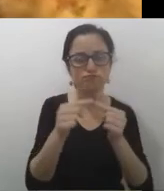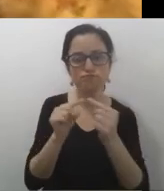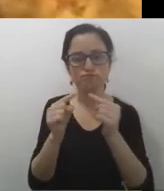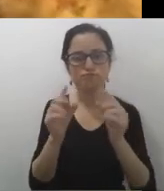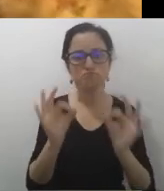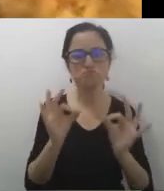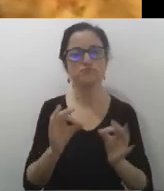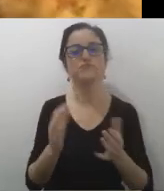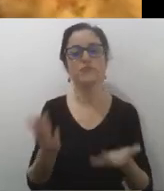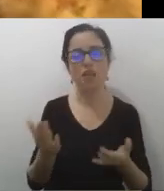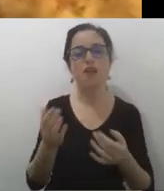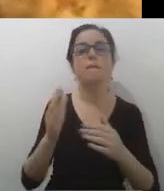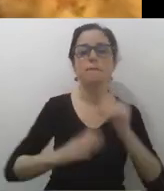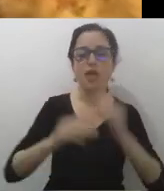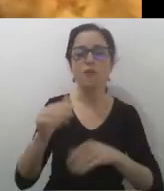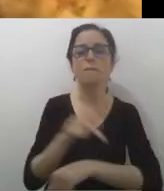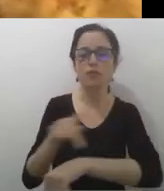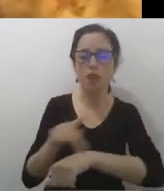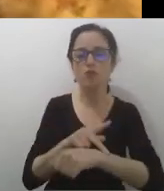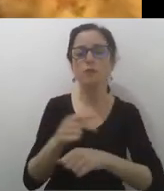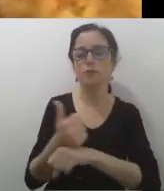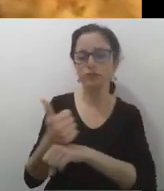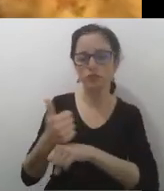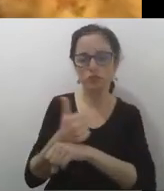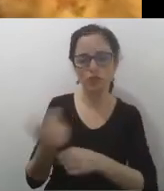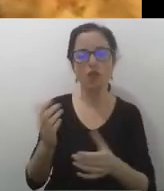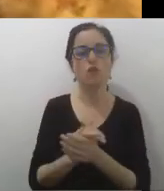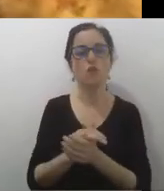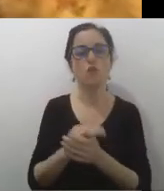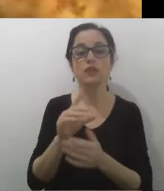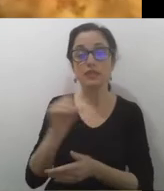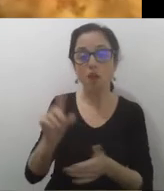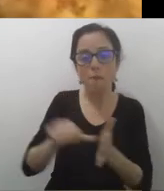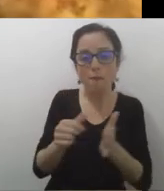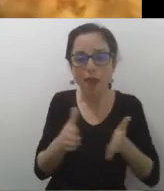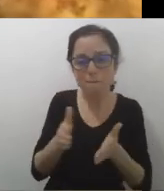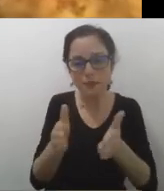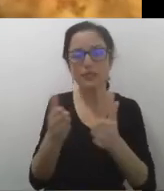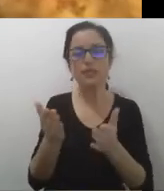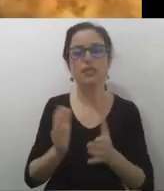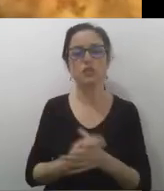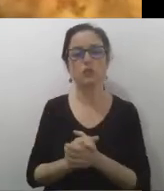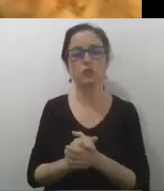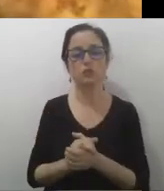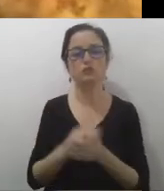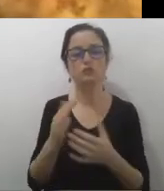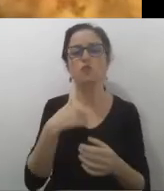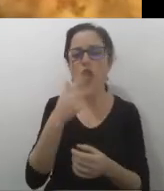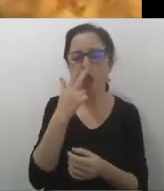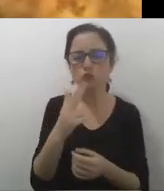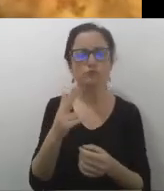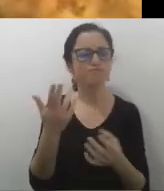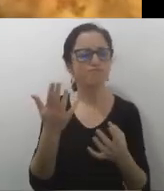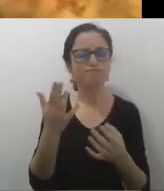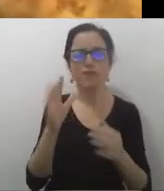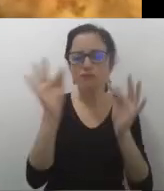repleta de coincidências, através da qual a prática pedagógica e profissional do design ganha seus primeiros contornos. Eu acho que